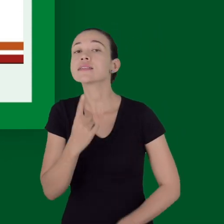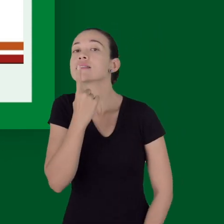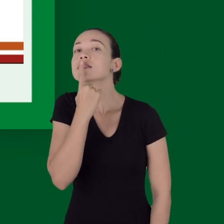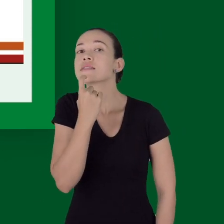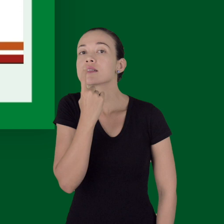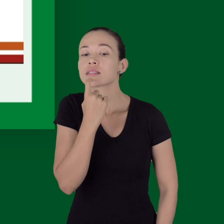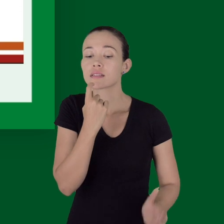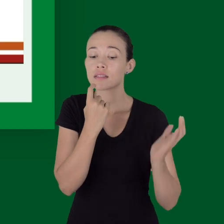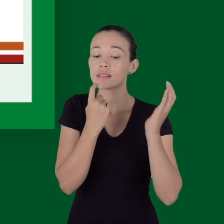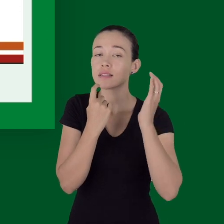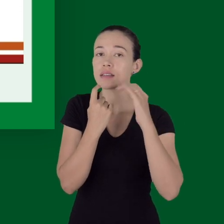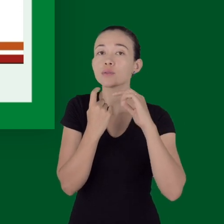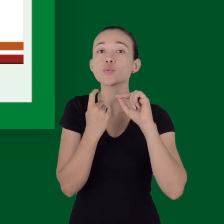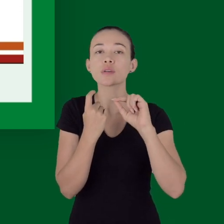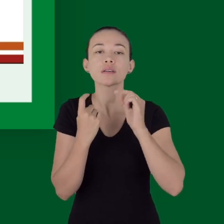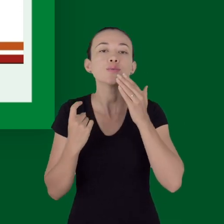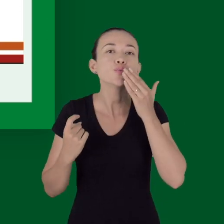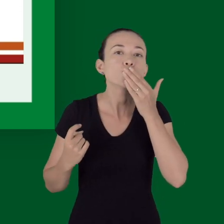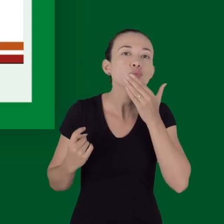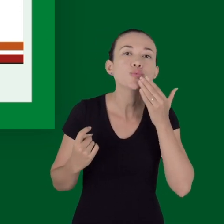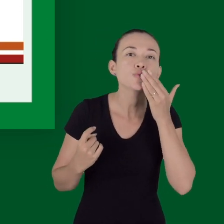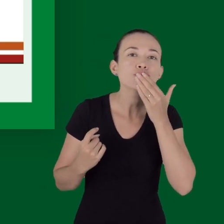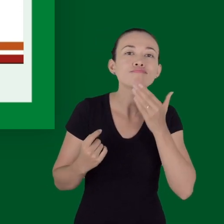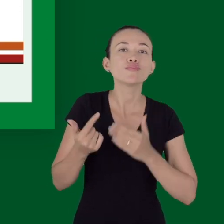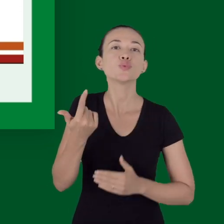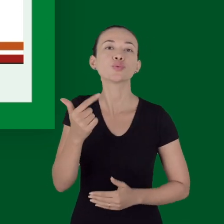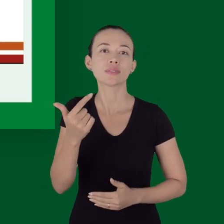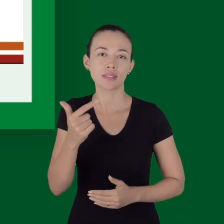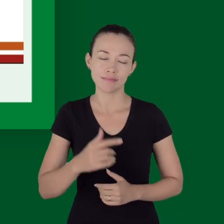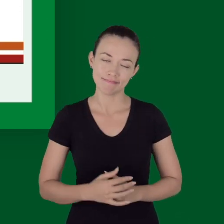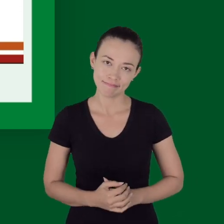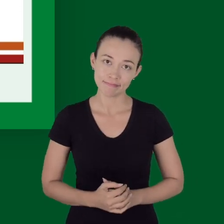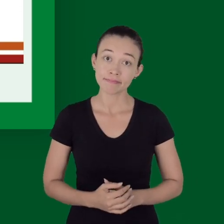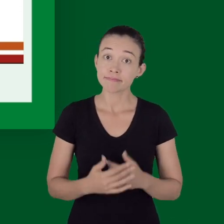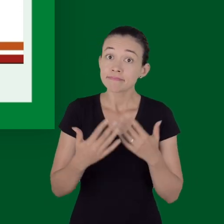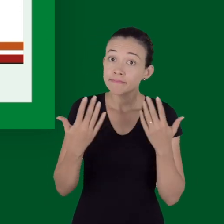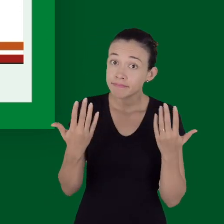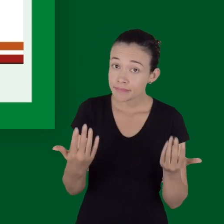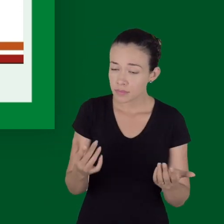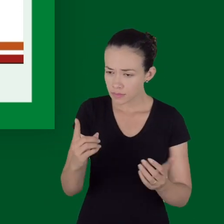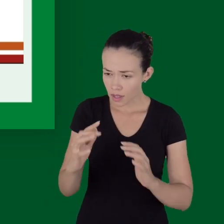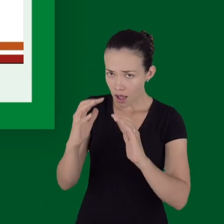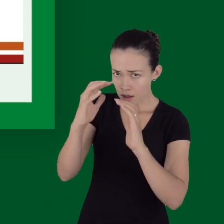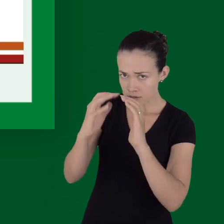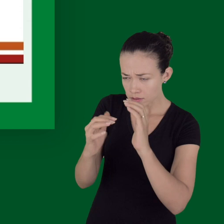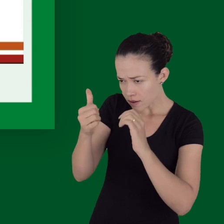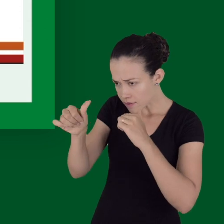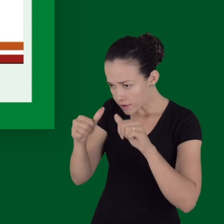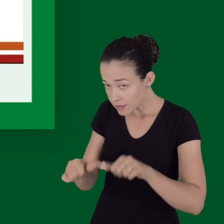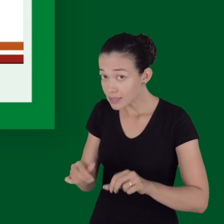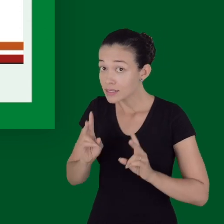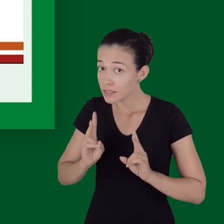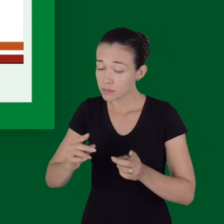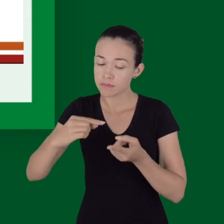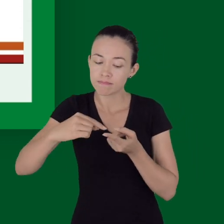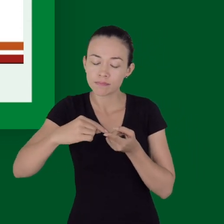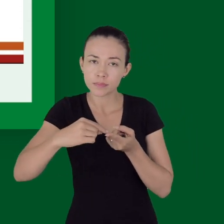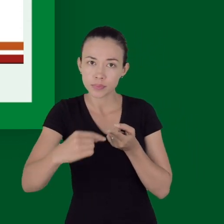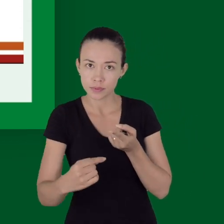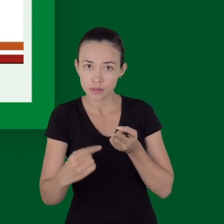não pode esquecer, não pode deixar batido, é a hipoglicemia. Então, a avaliação de AVC inclui sempre a glicemia